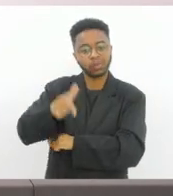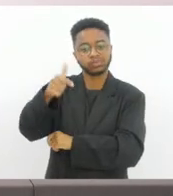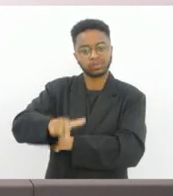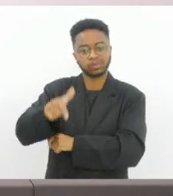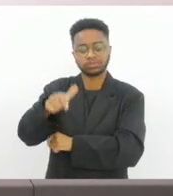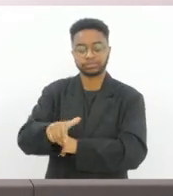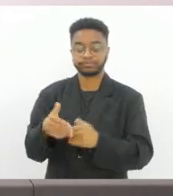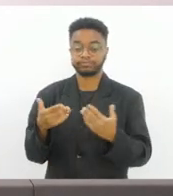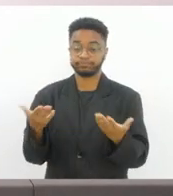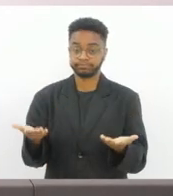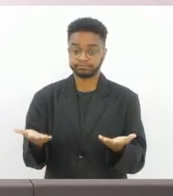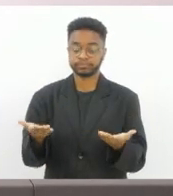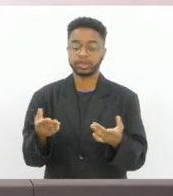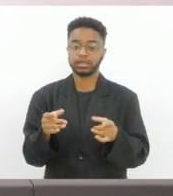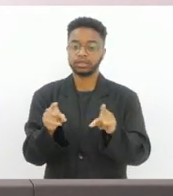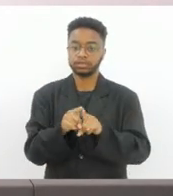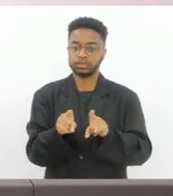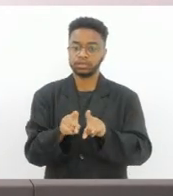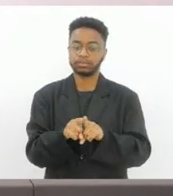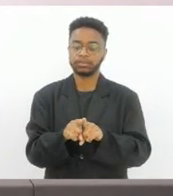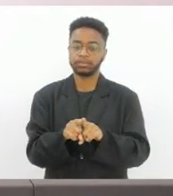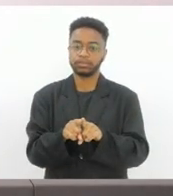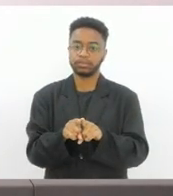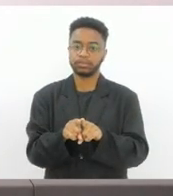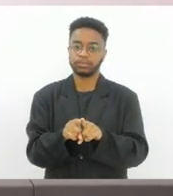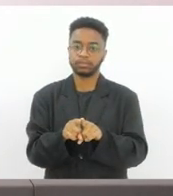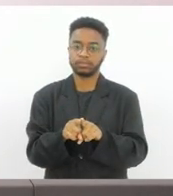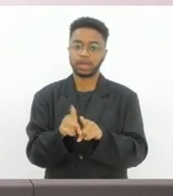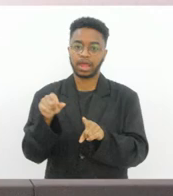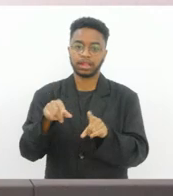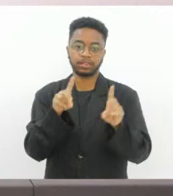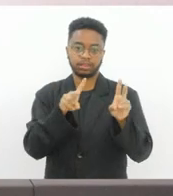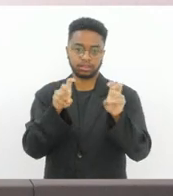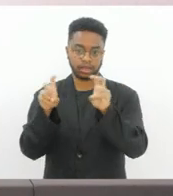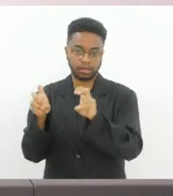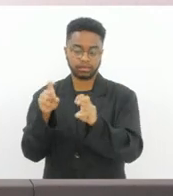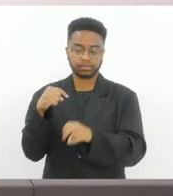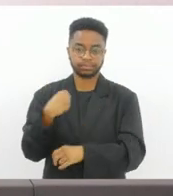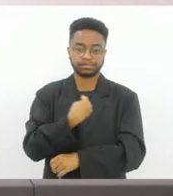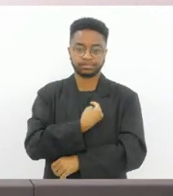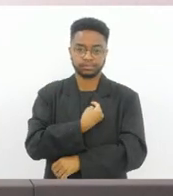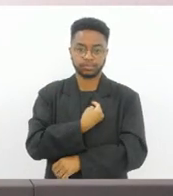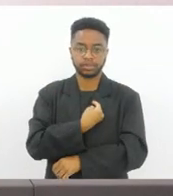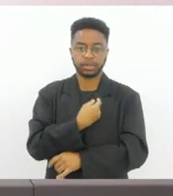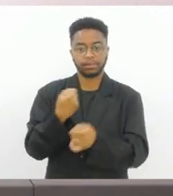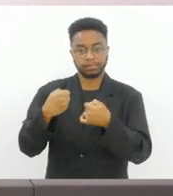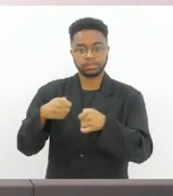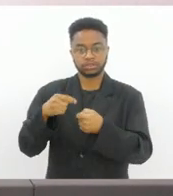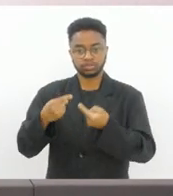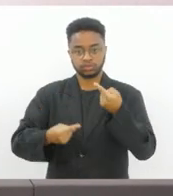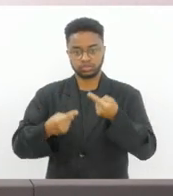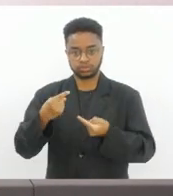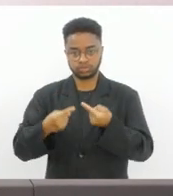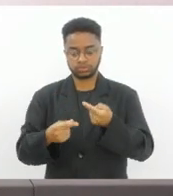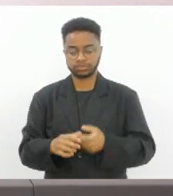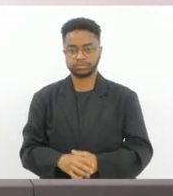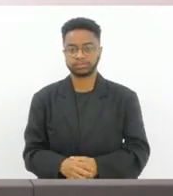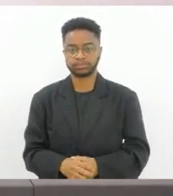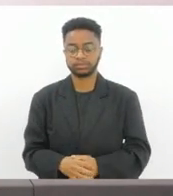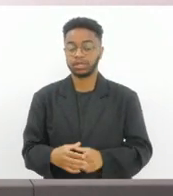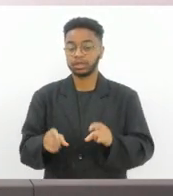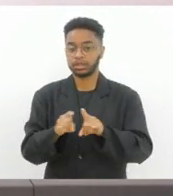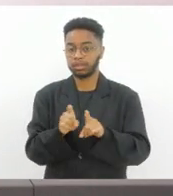Então, esse também é um tema para que a gente possa abordar. Um outro caso que nos